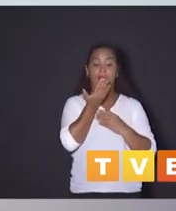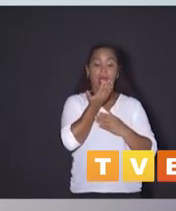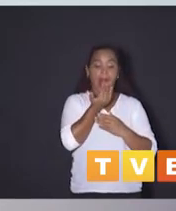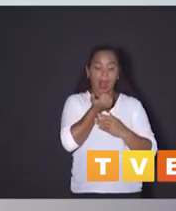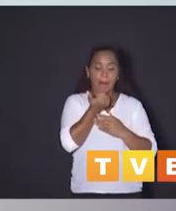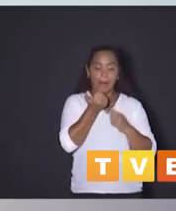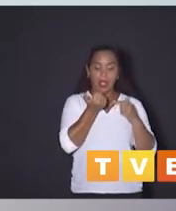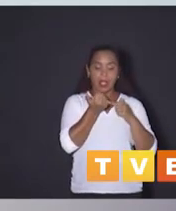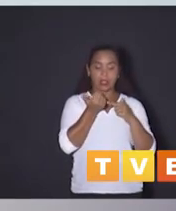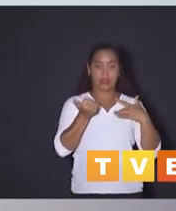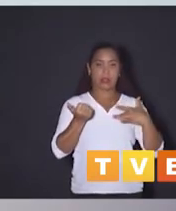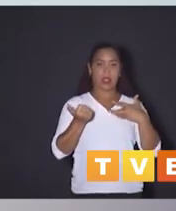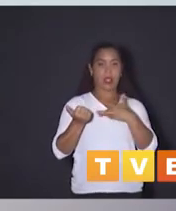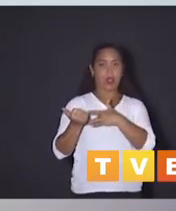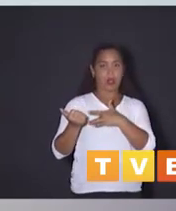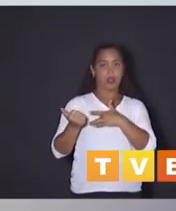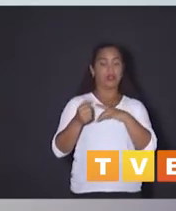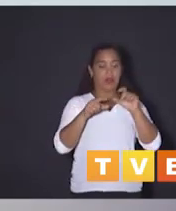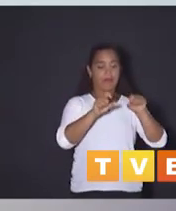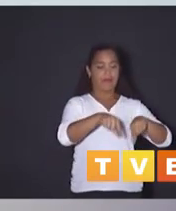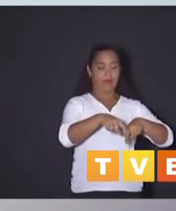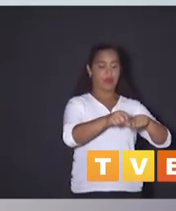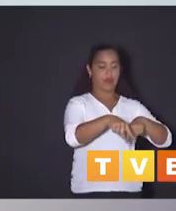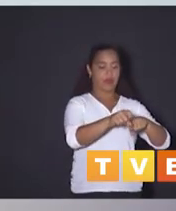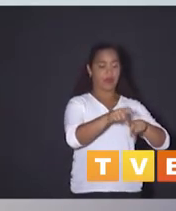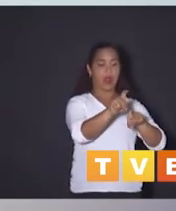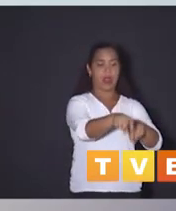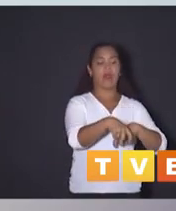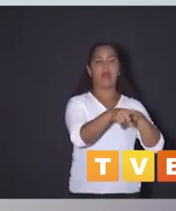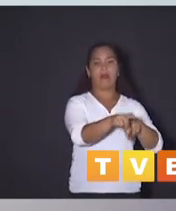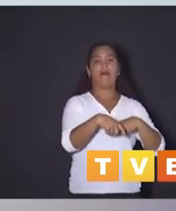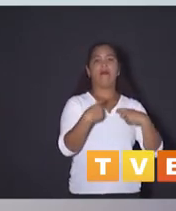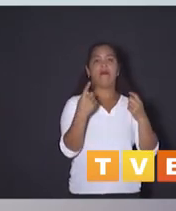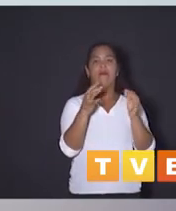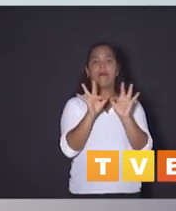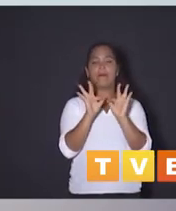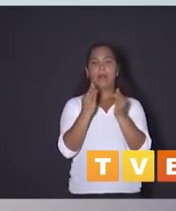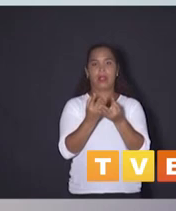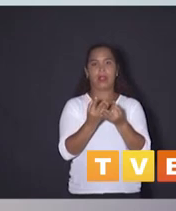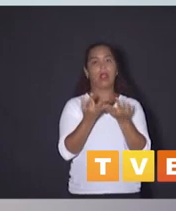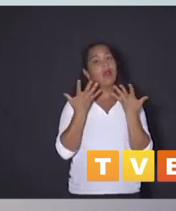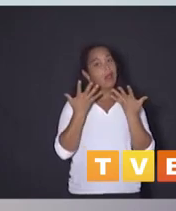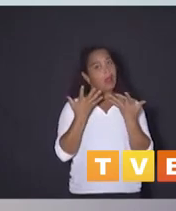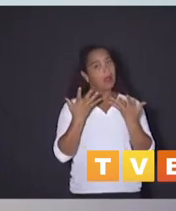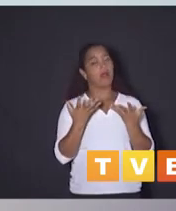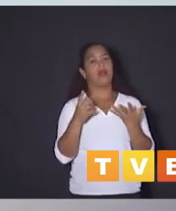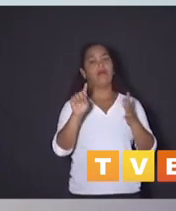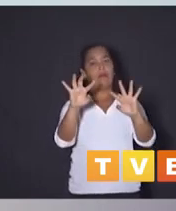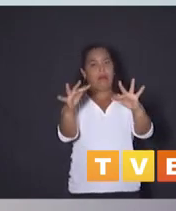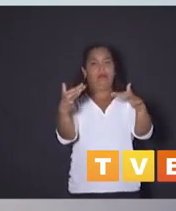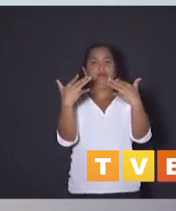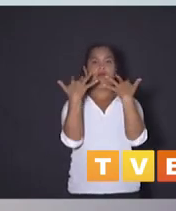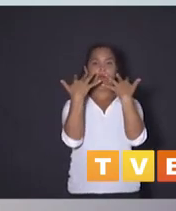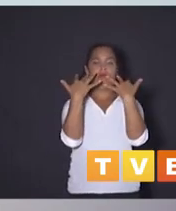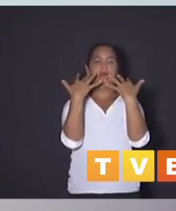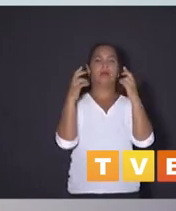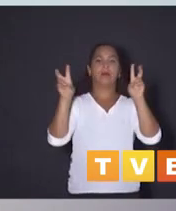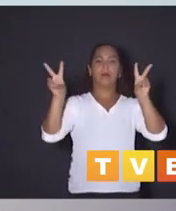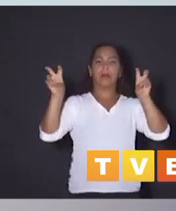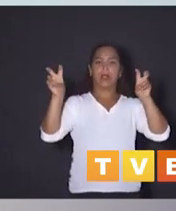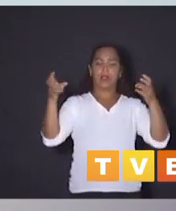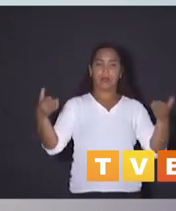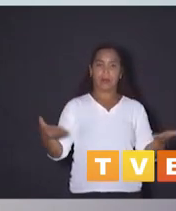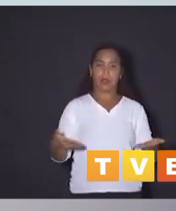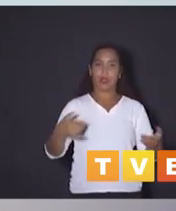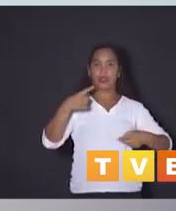é essencialmente não estamos falando de agricultura familiar então esse é o aspecto queria chamar a atenção para o tema principal aqui dessa polêmica